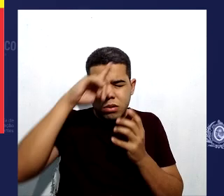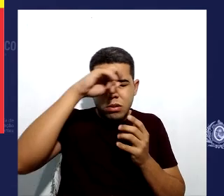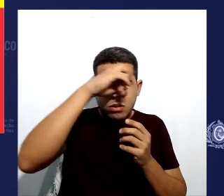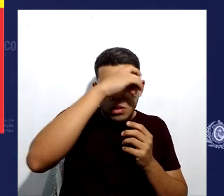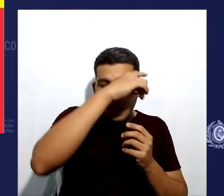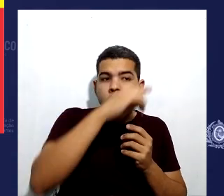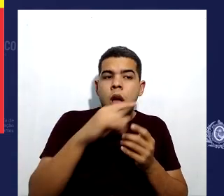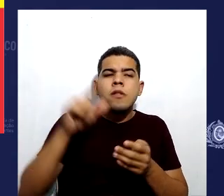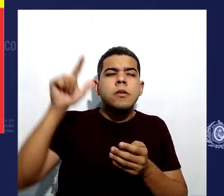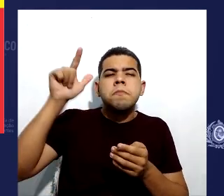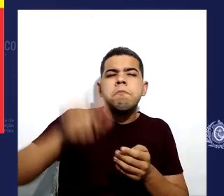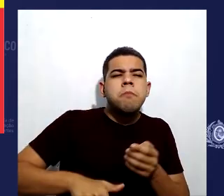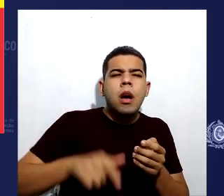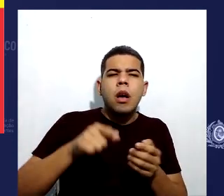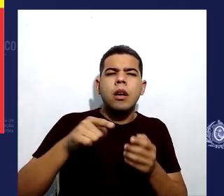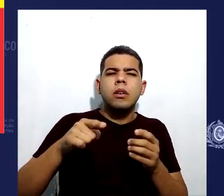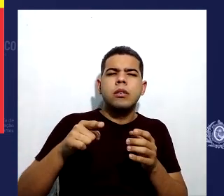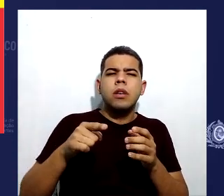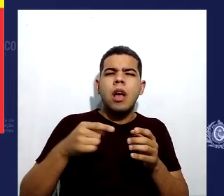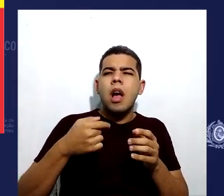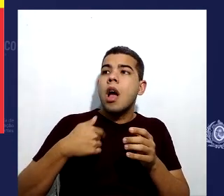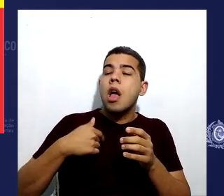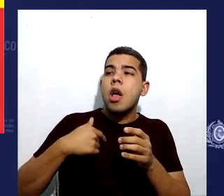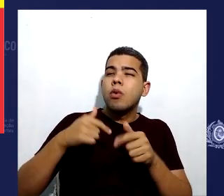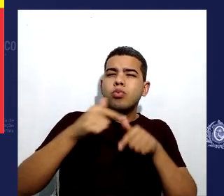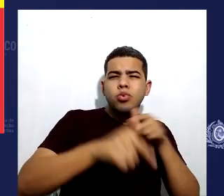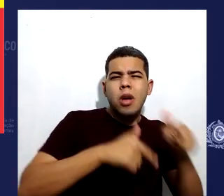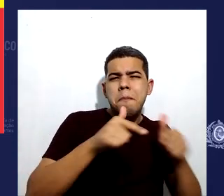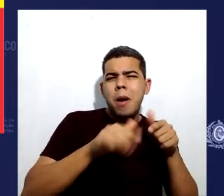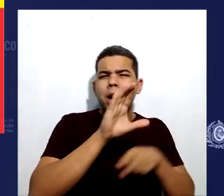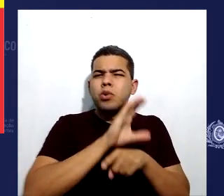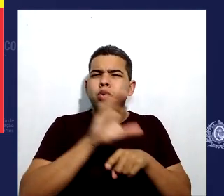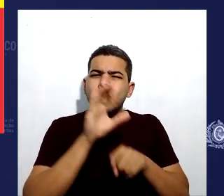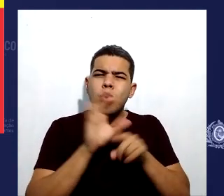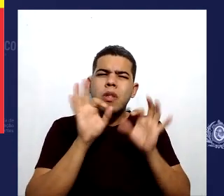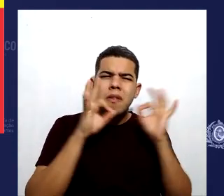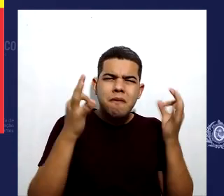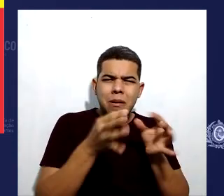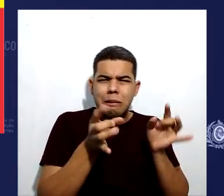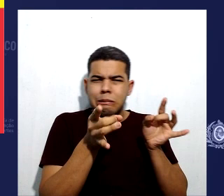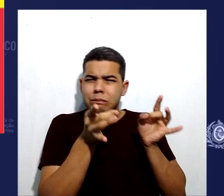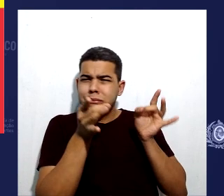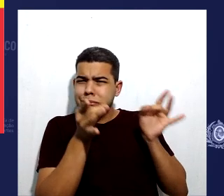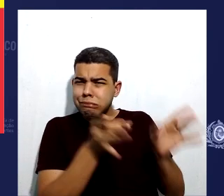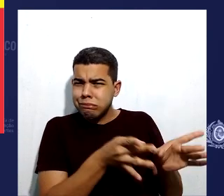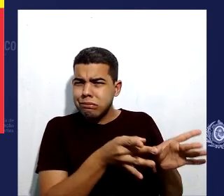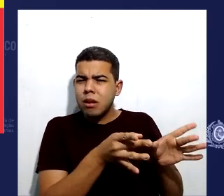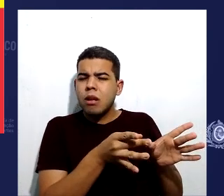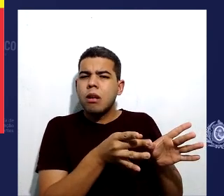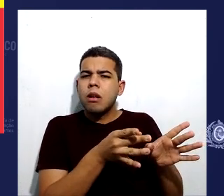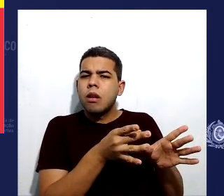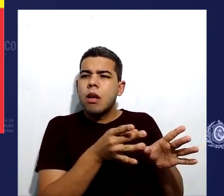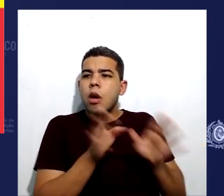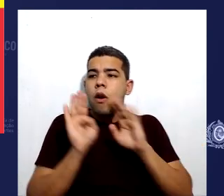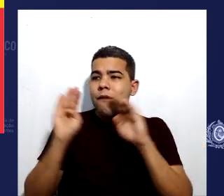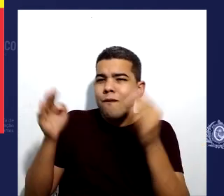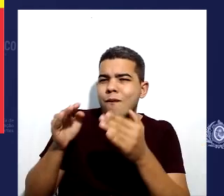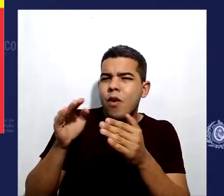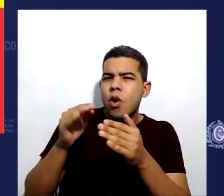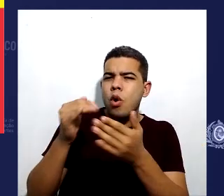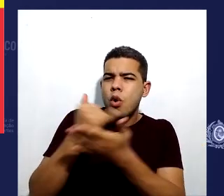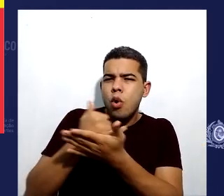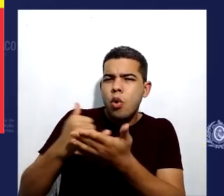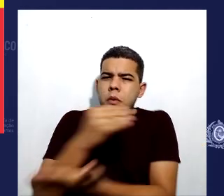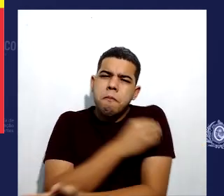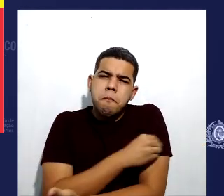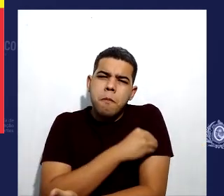das atividades de interesses em favor do uso da droga e dessas substâncias, e é lógico